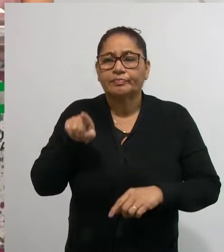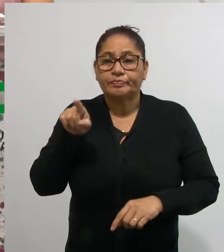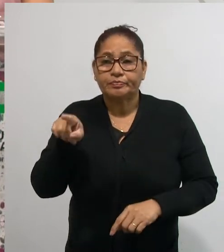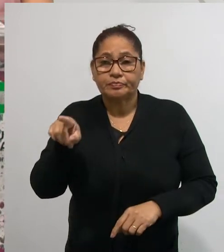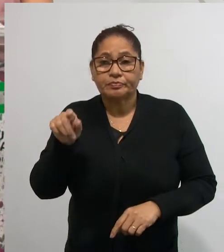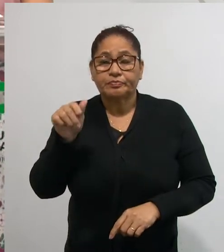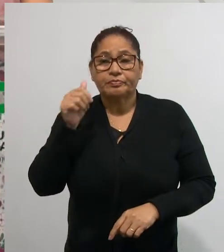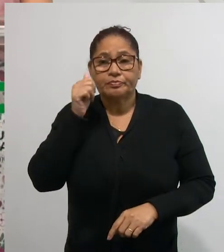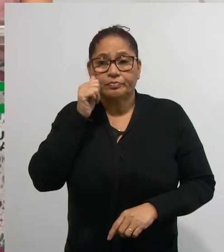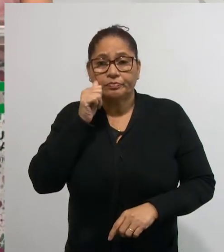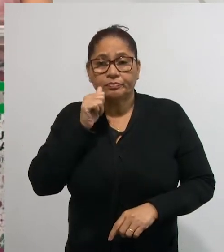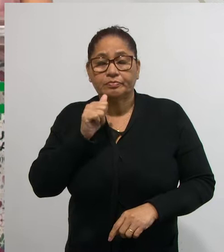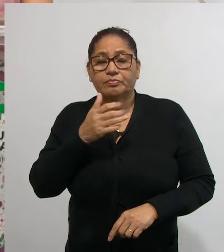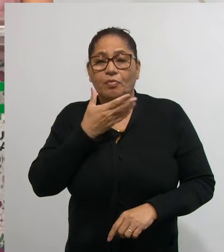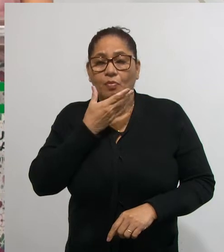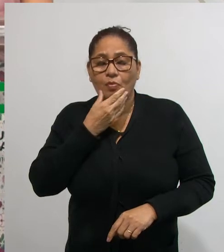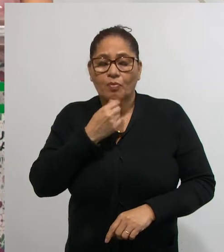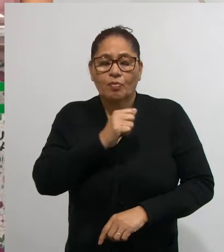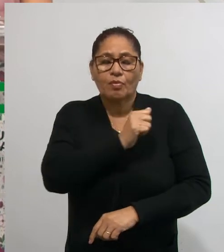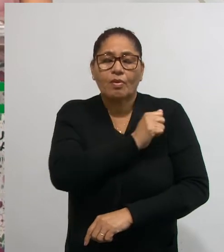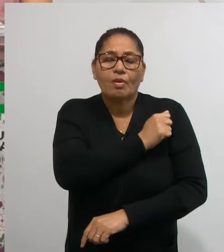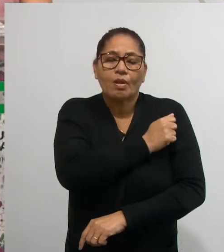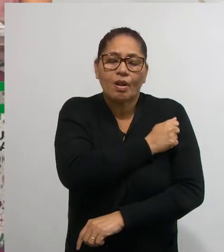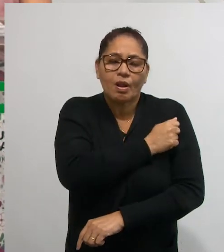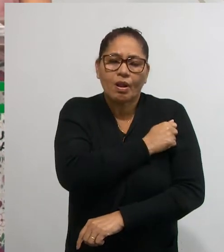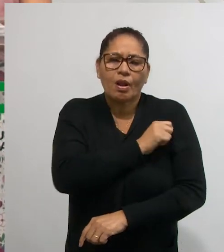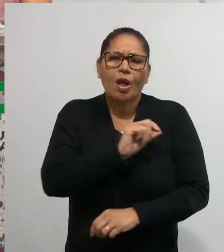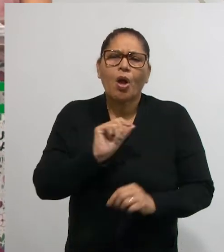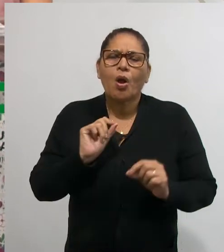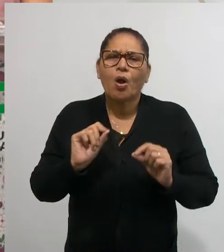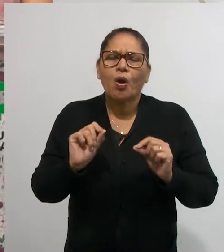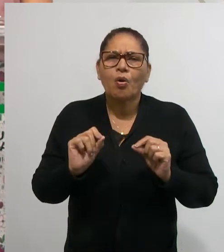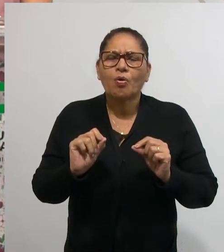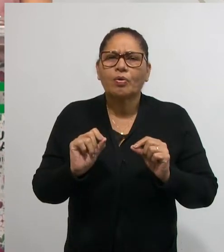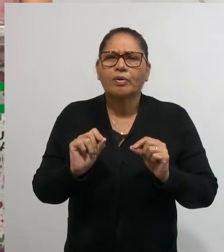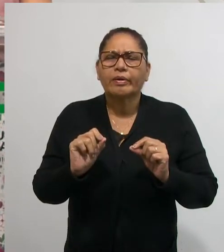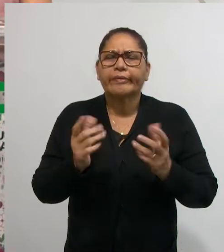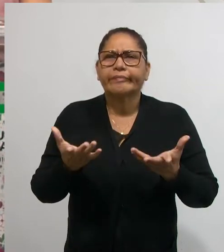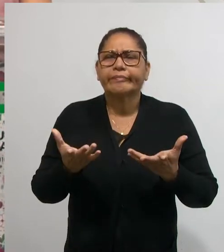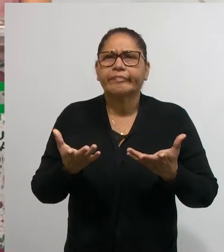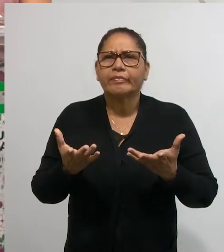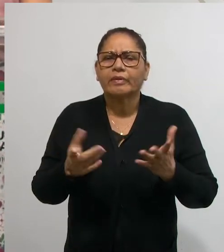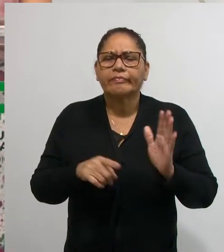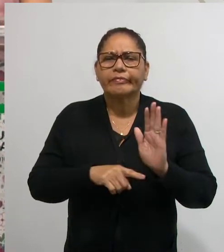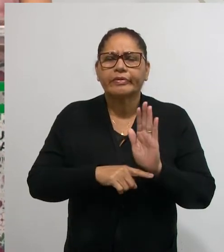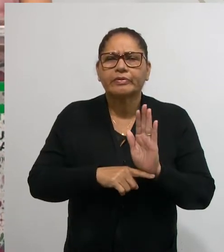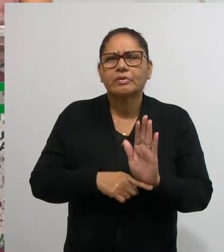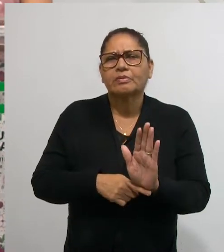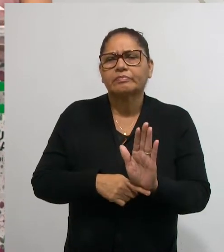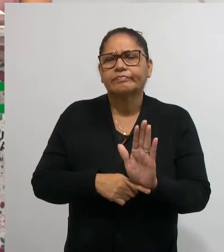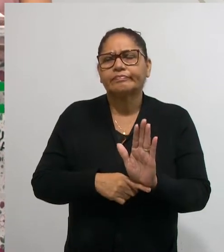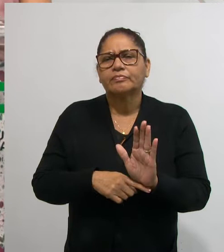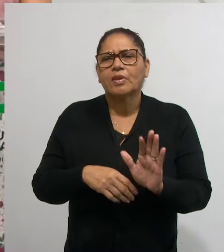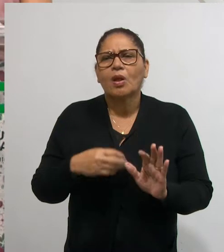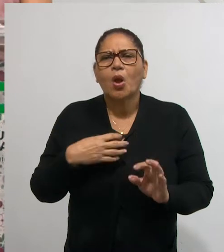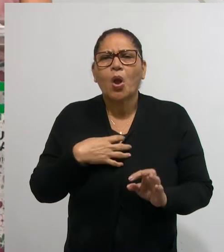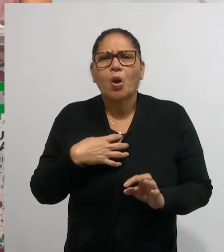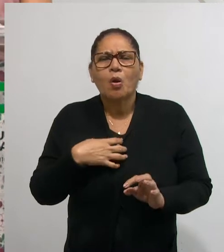esta aluna, o que ele vai trazer de contribuição na vida desse sujeito? De que forma que nós